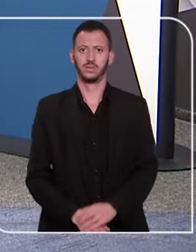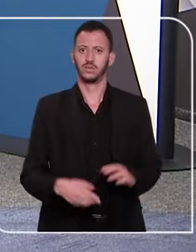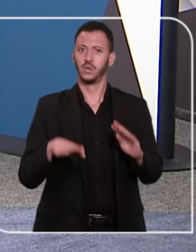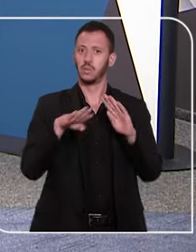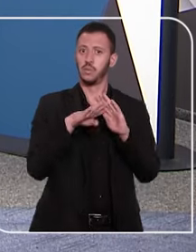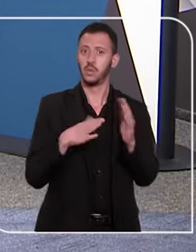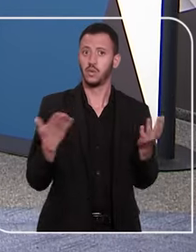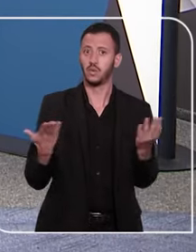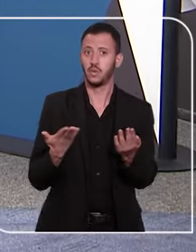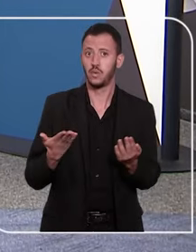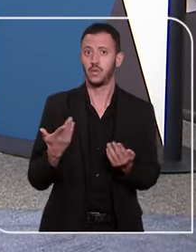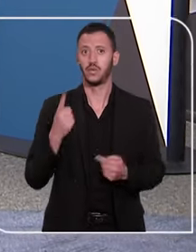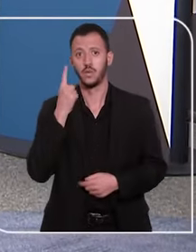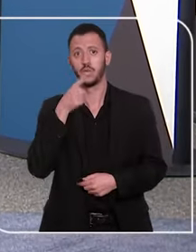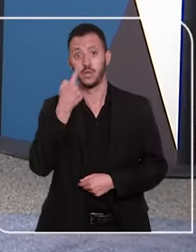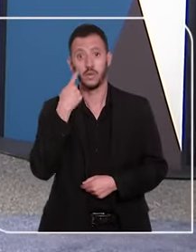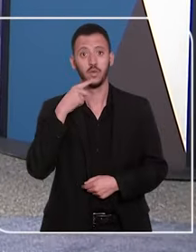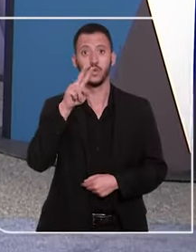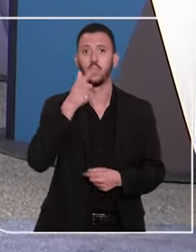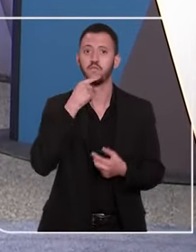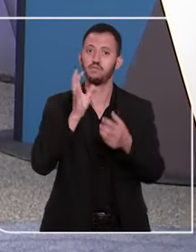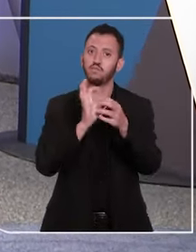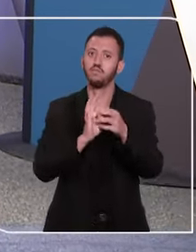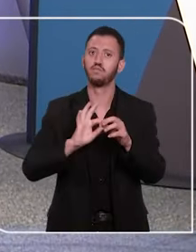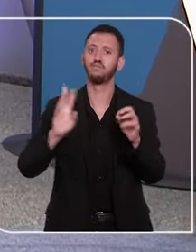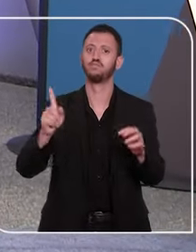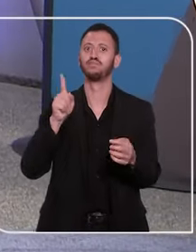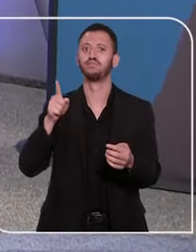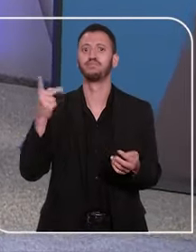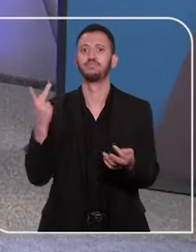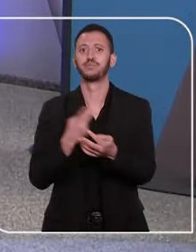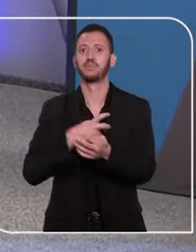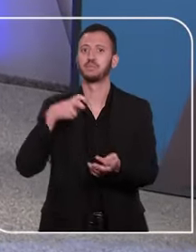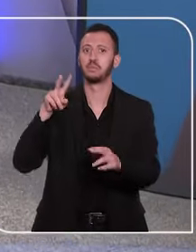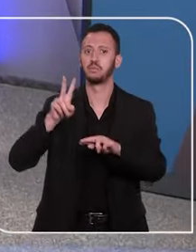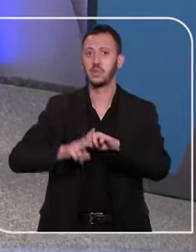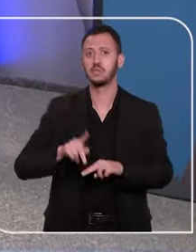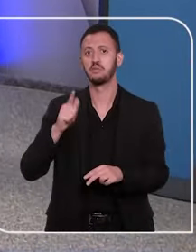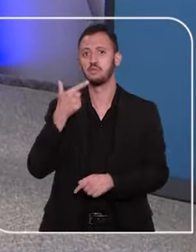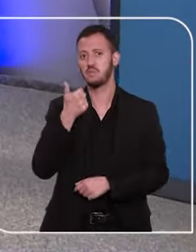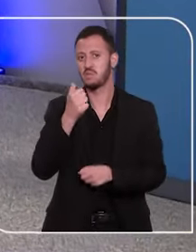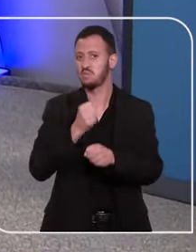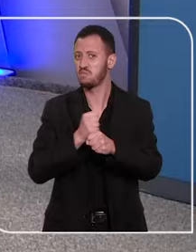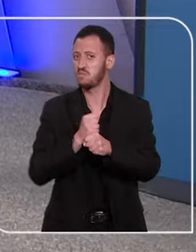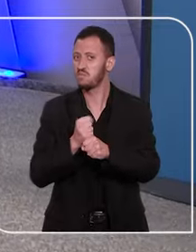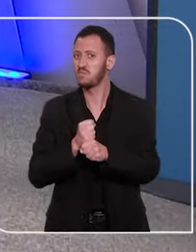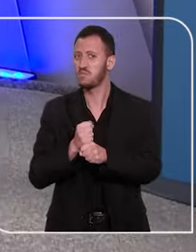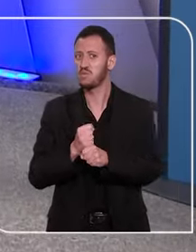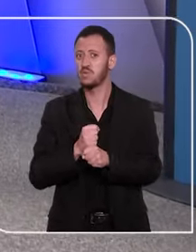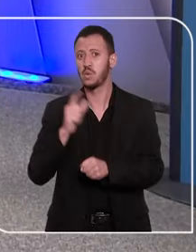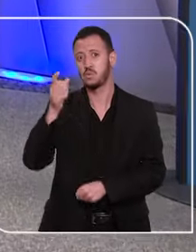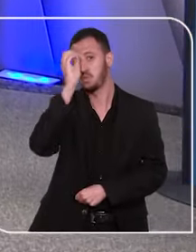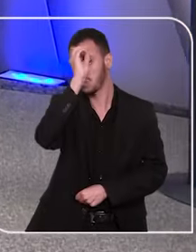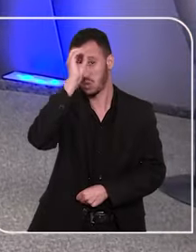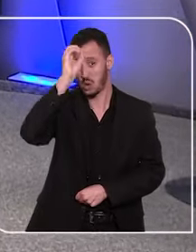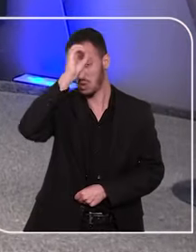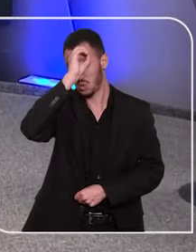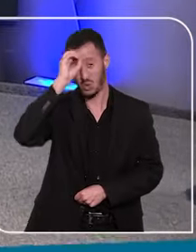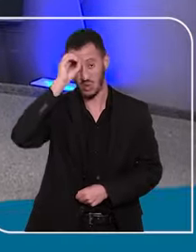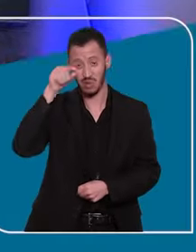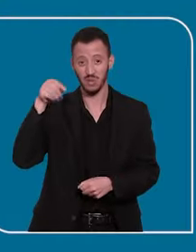notícias no programa de hoje você vai ver absolvido homem condenado por estupros que ficou 12 anos